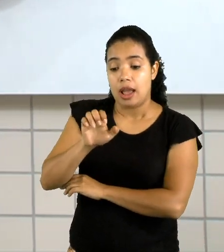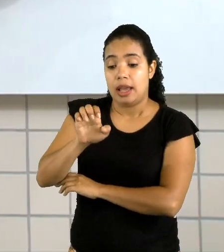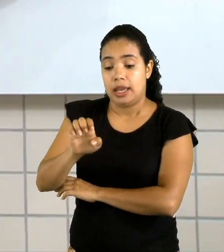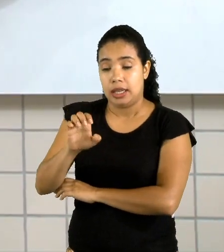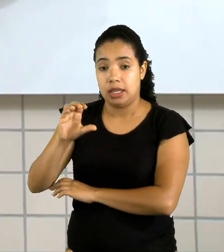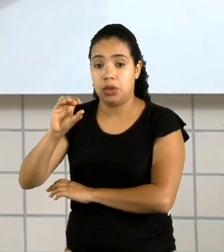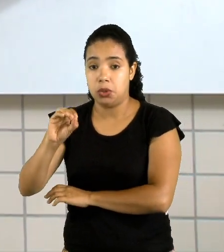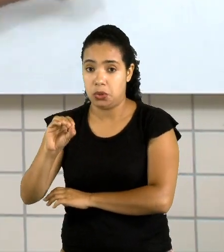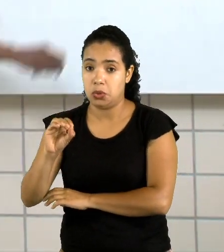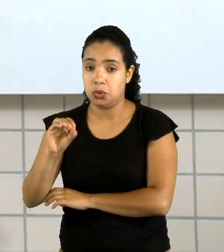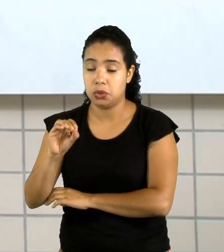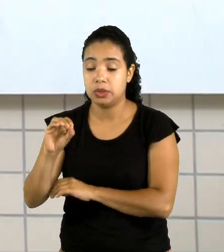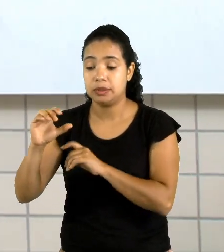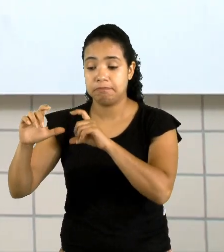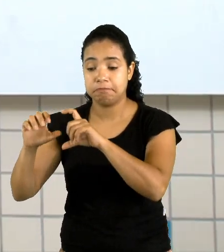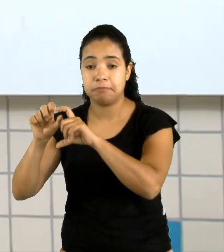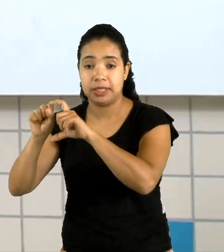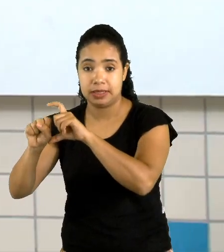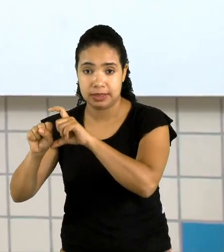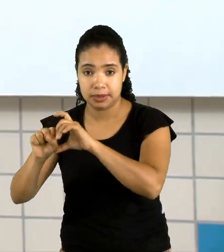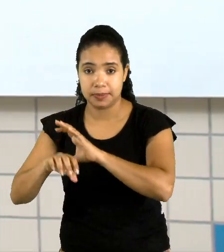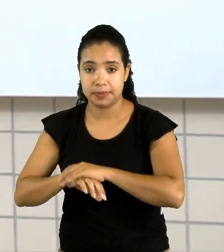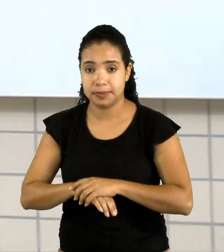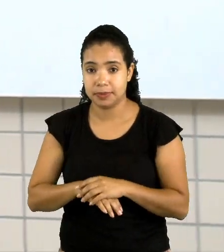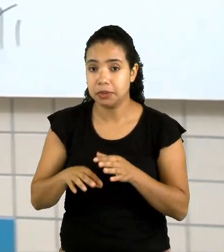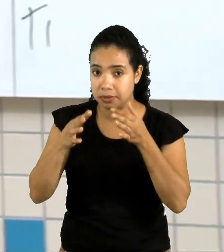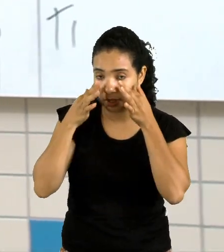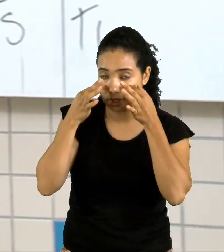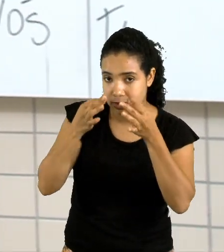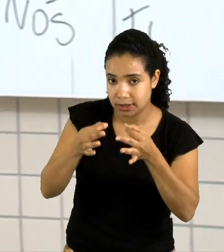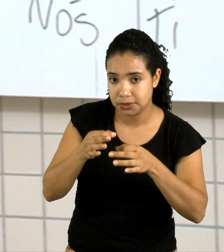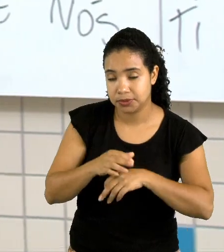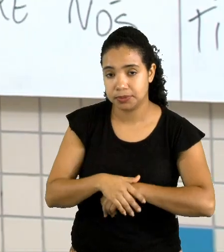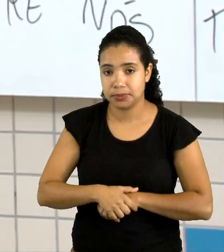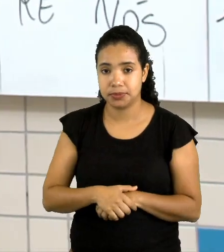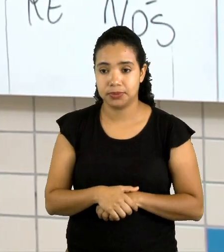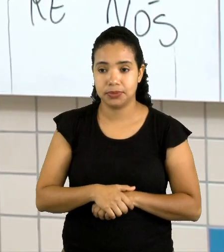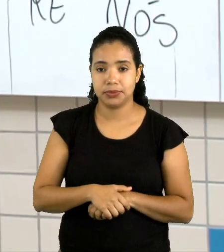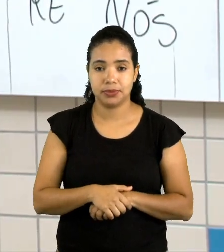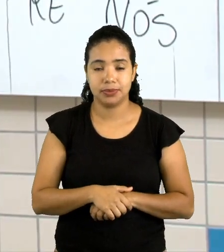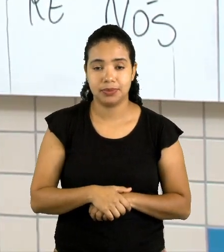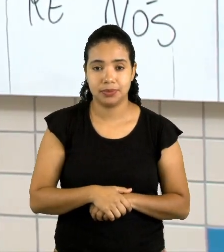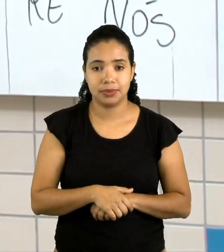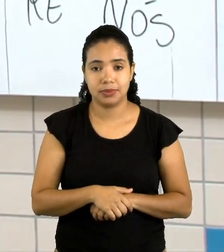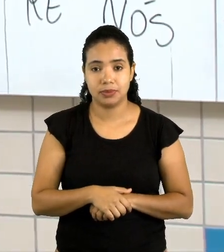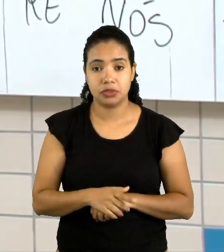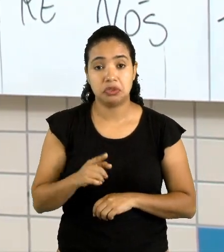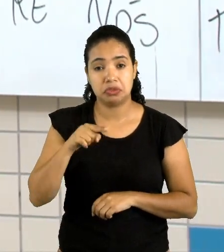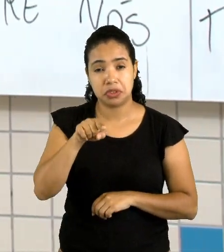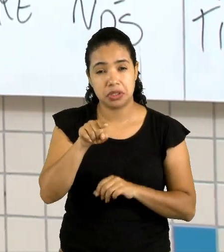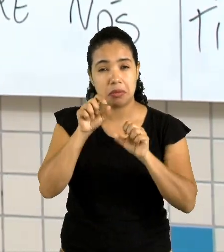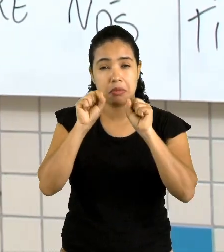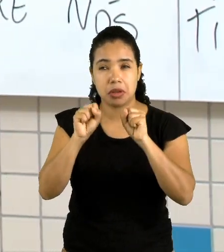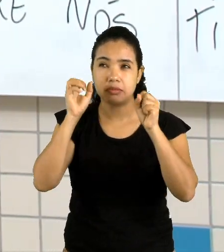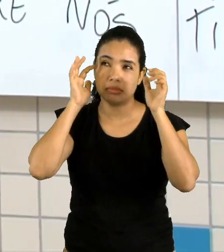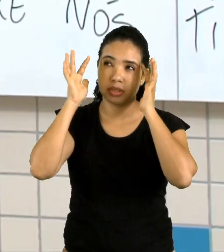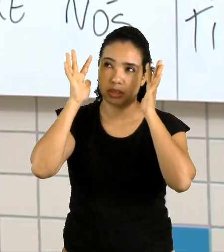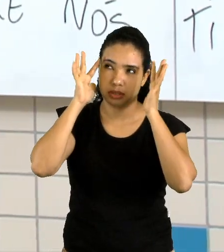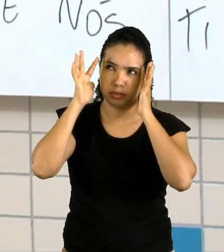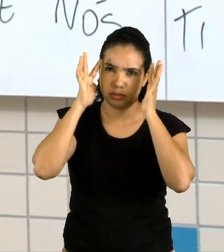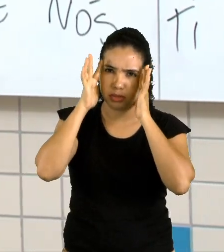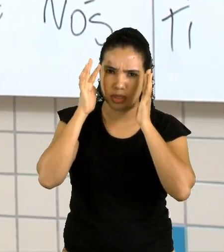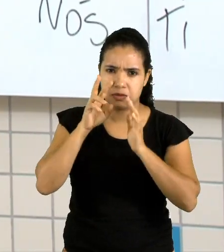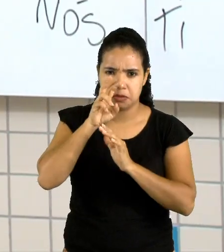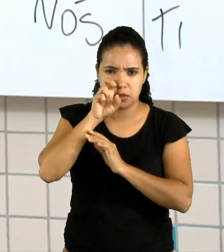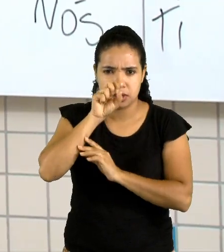de S. Prestem atenção. Você pode pensar, então só é forte